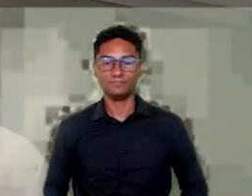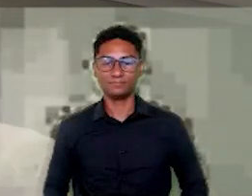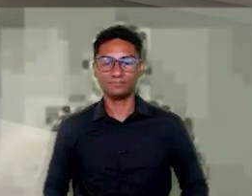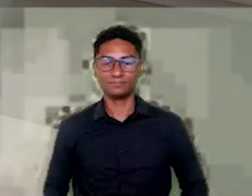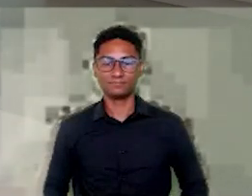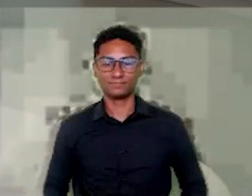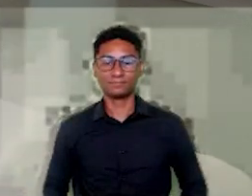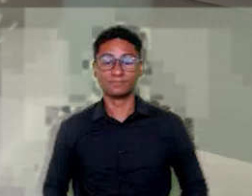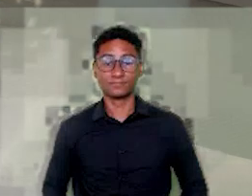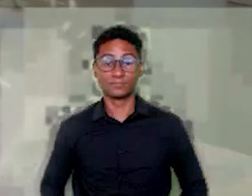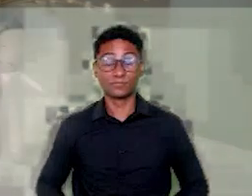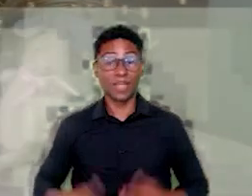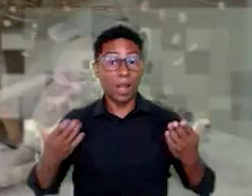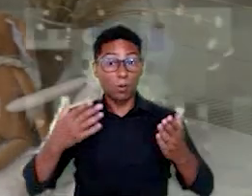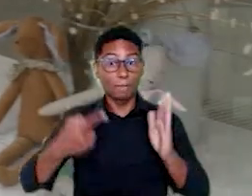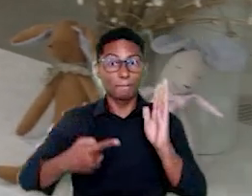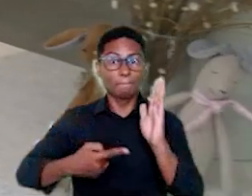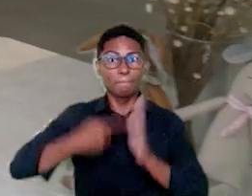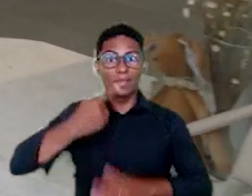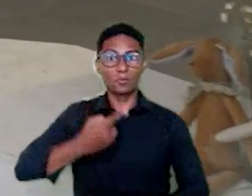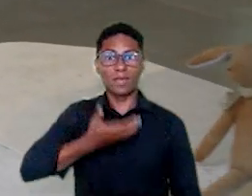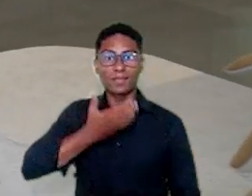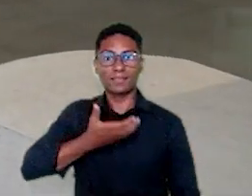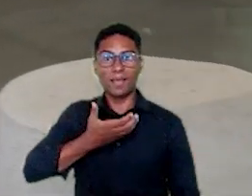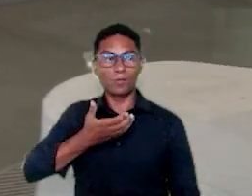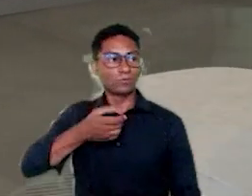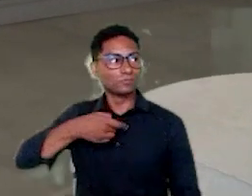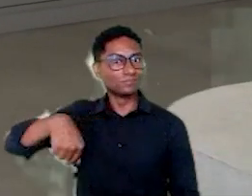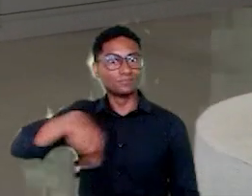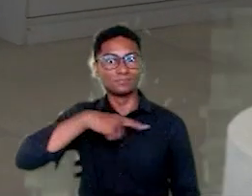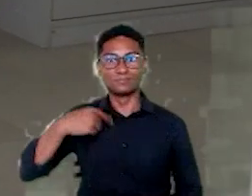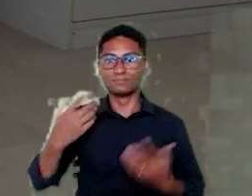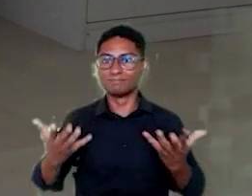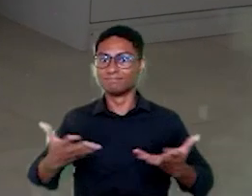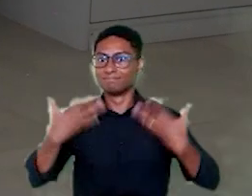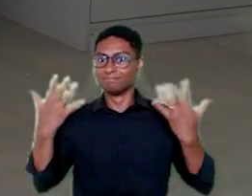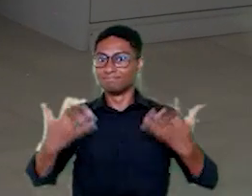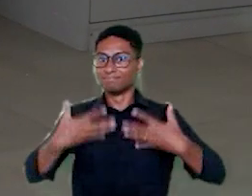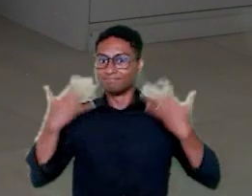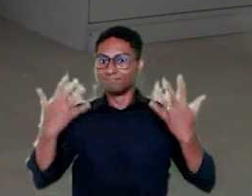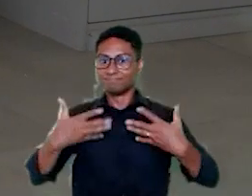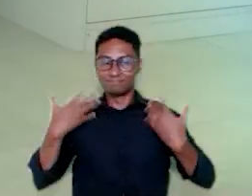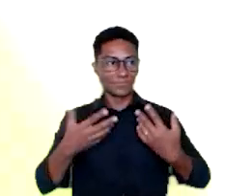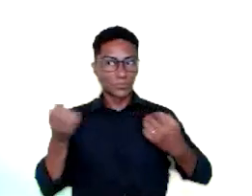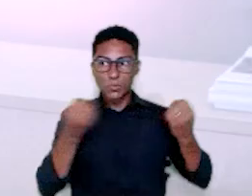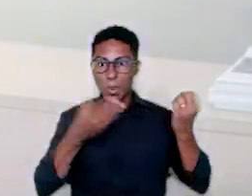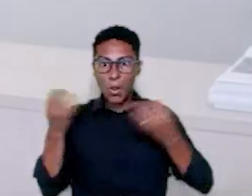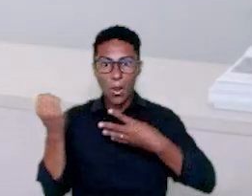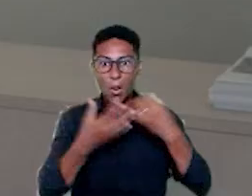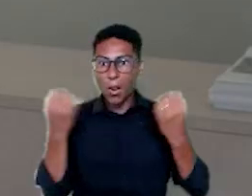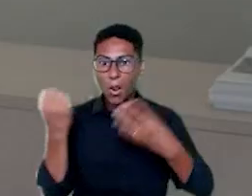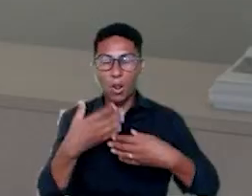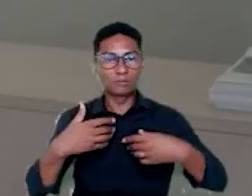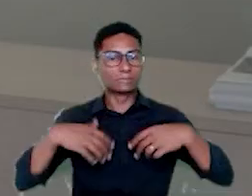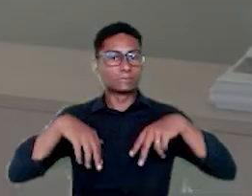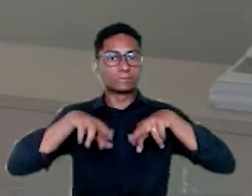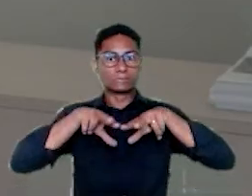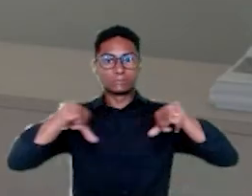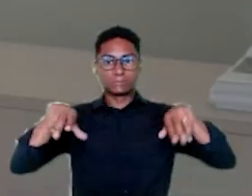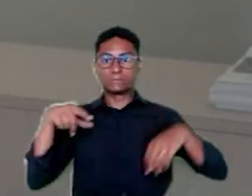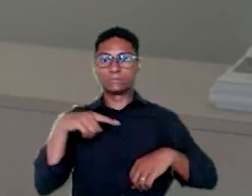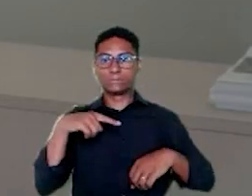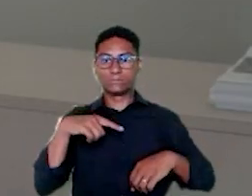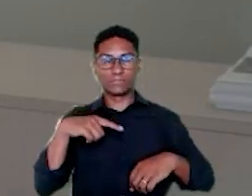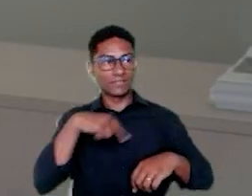Nosso primeiro Natal, a gente está super animada, trazendo várias novidades. Nossa vitrine já está toda, né, no